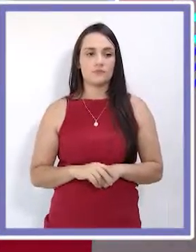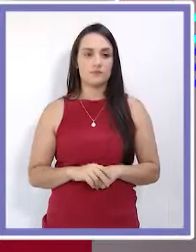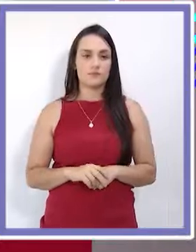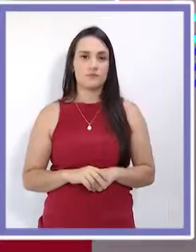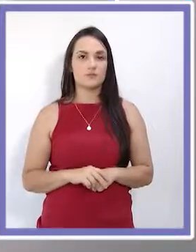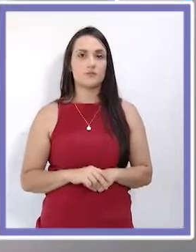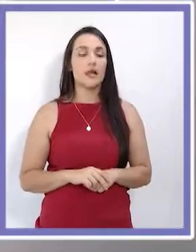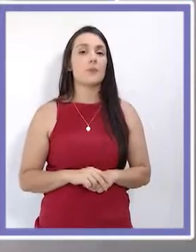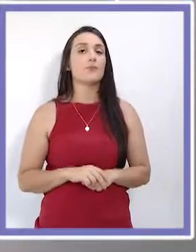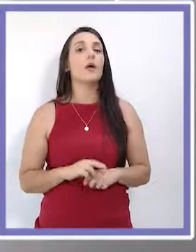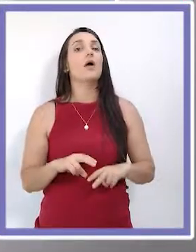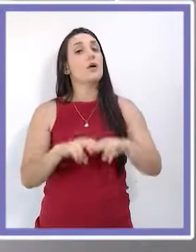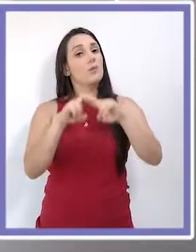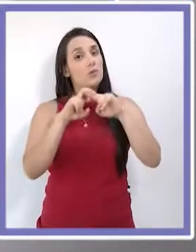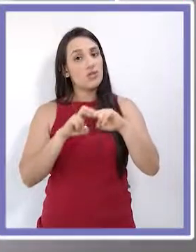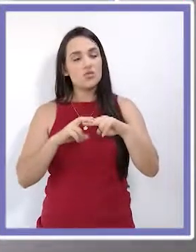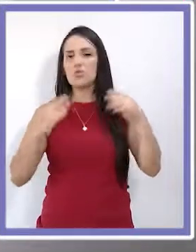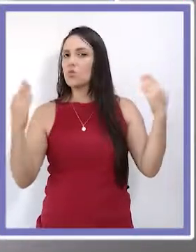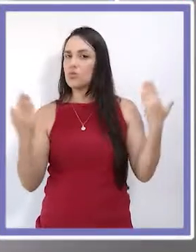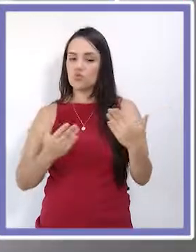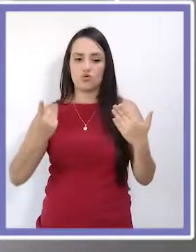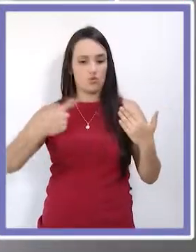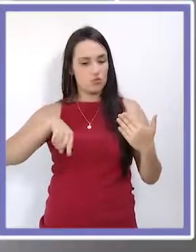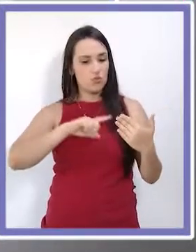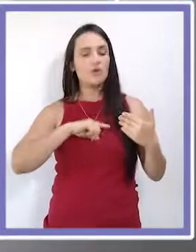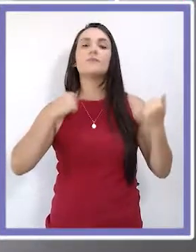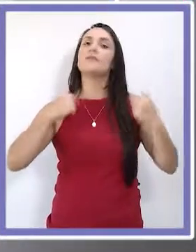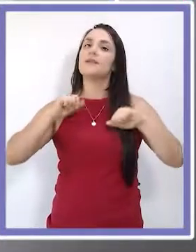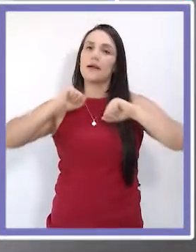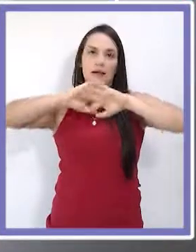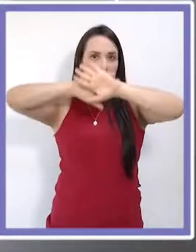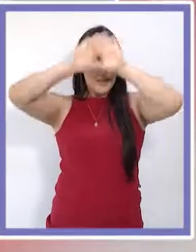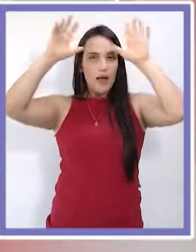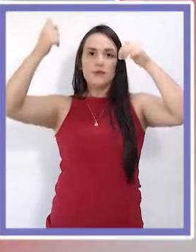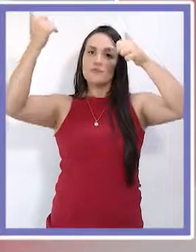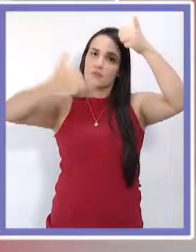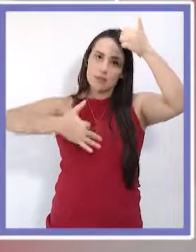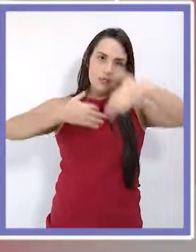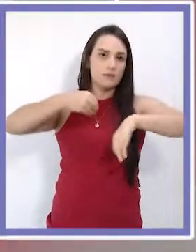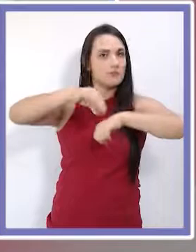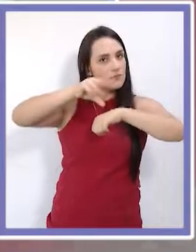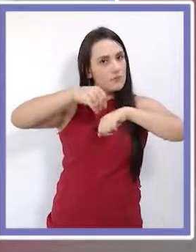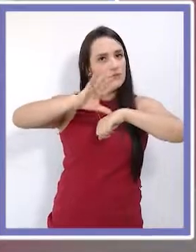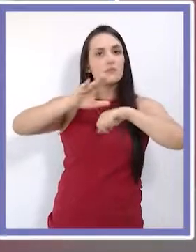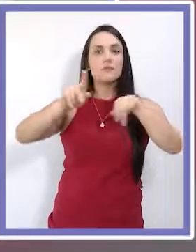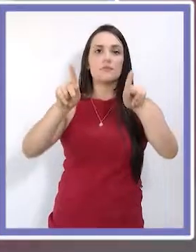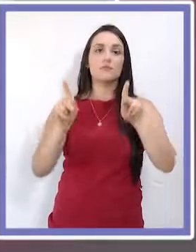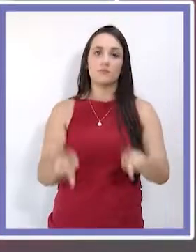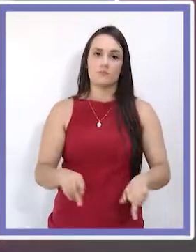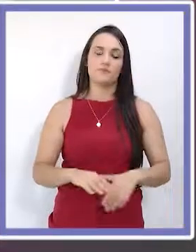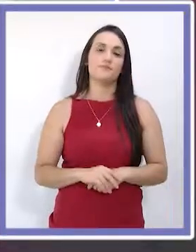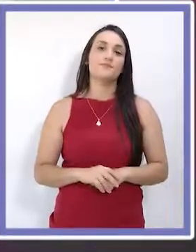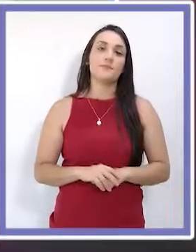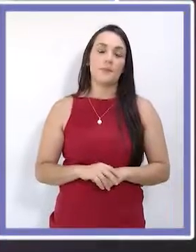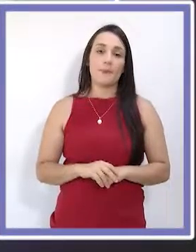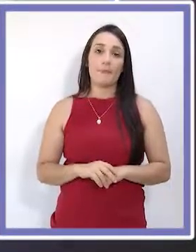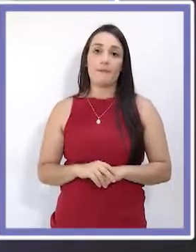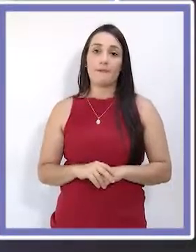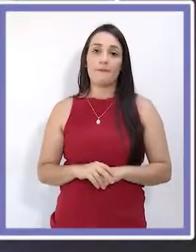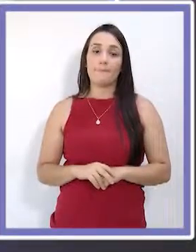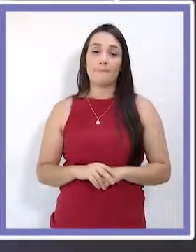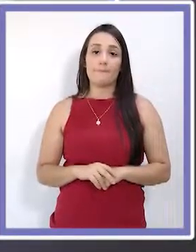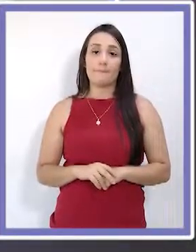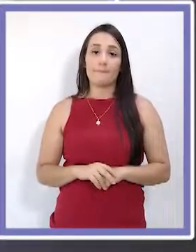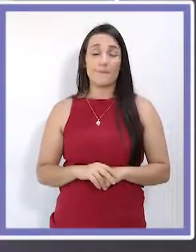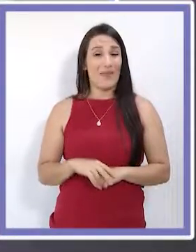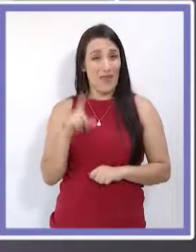de chegar hoje nesse esclarecimento à população. Então, essa conversa,